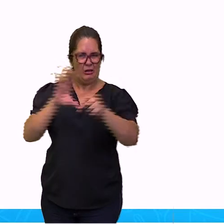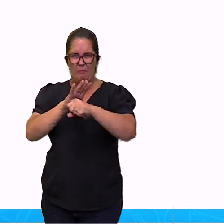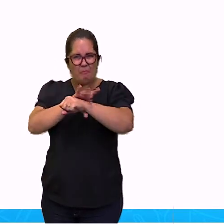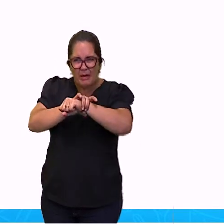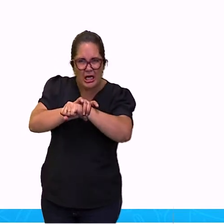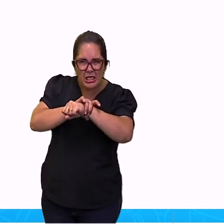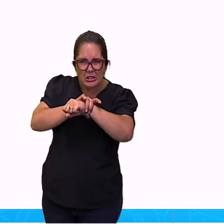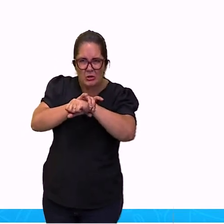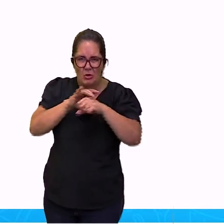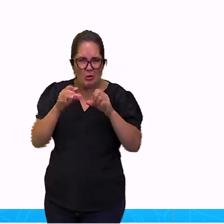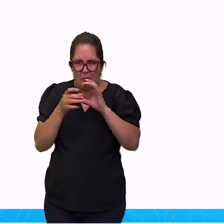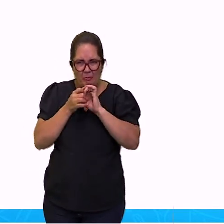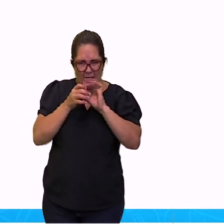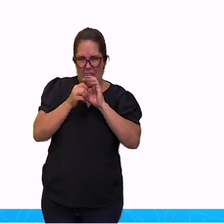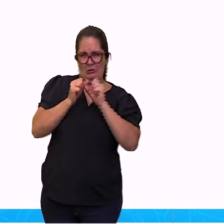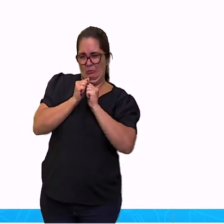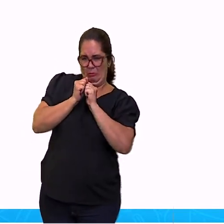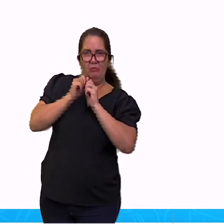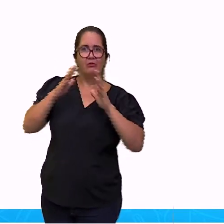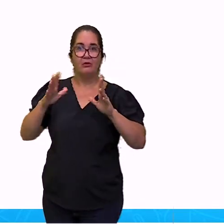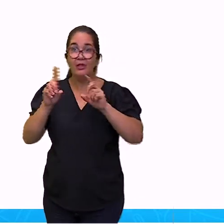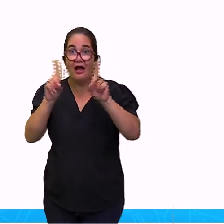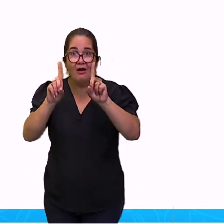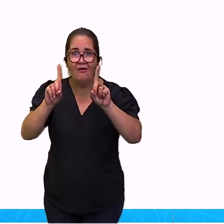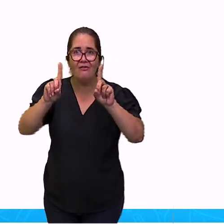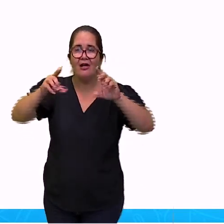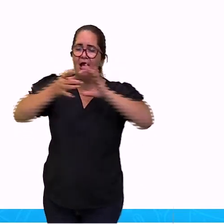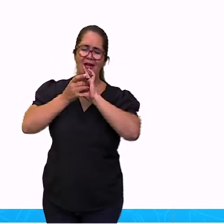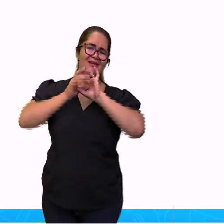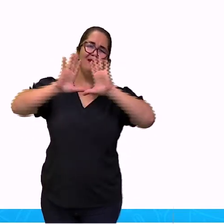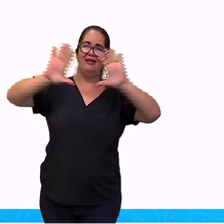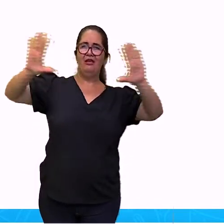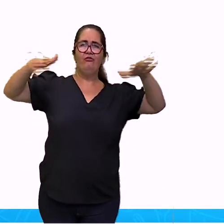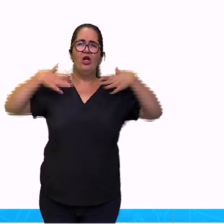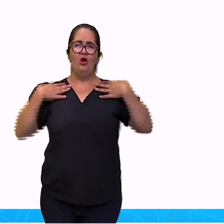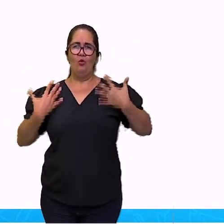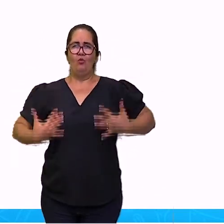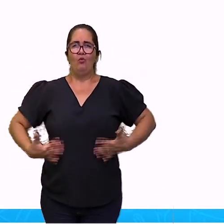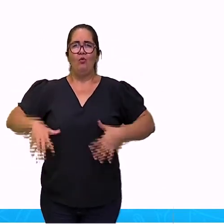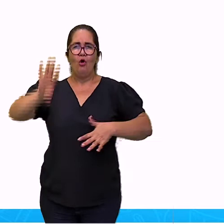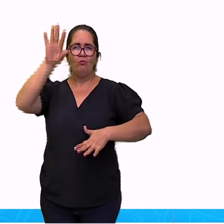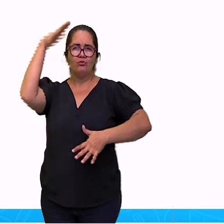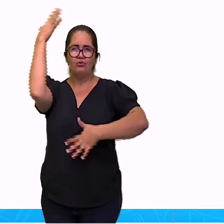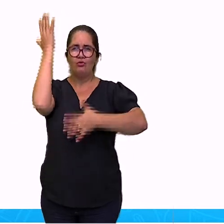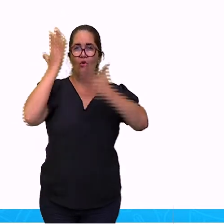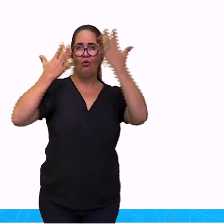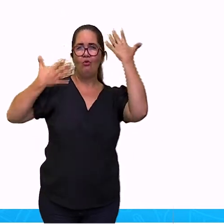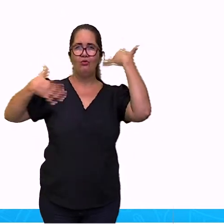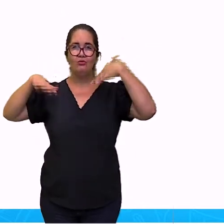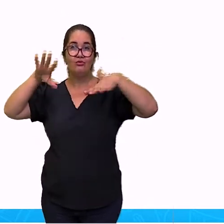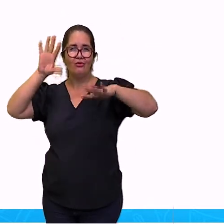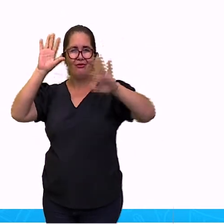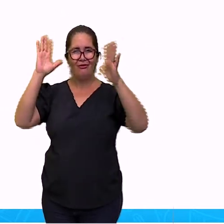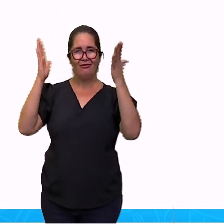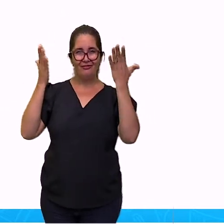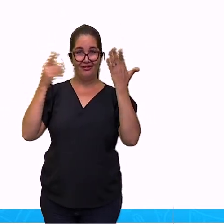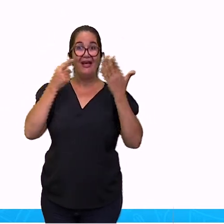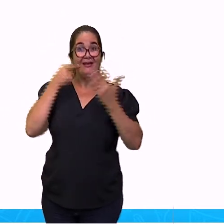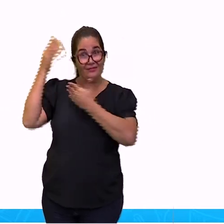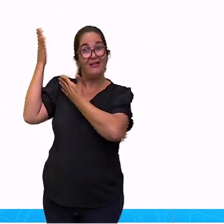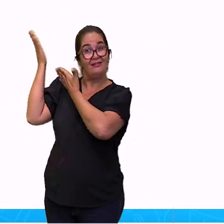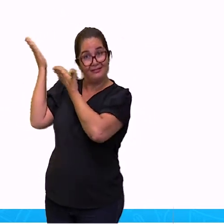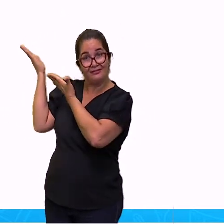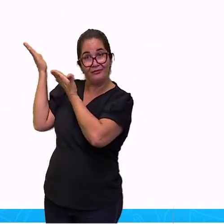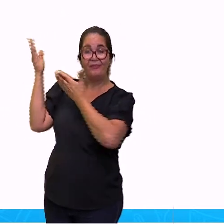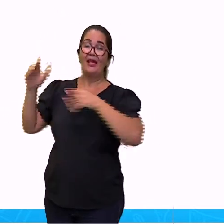emoção, uma sensação de liberdade, de poder fazer com o corpo o que quiser? É isso que a dança contemporânea vem trazer para a gente.